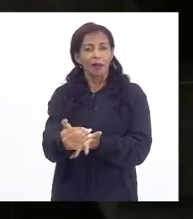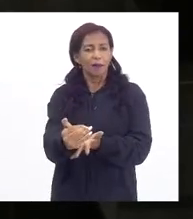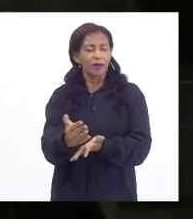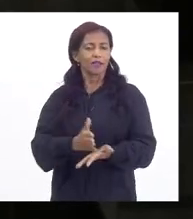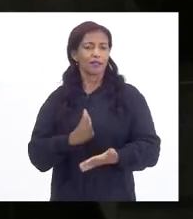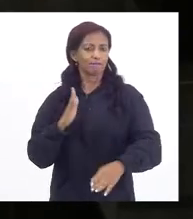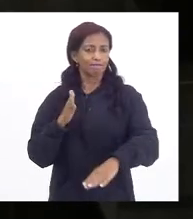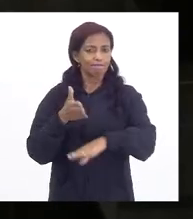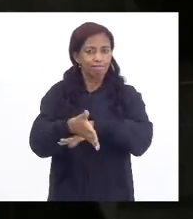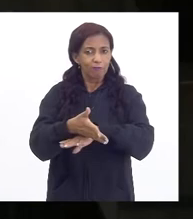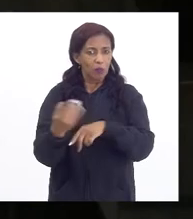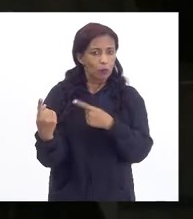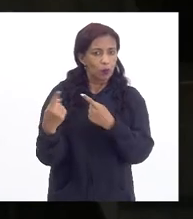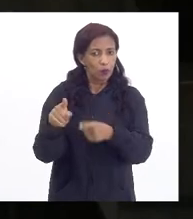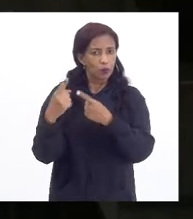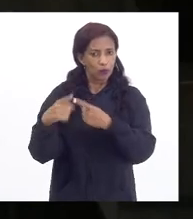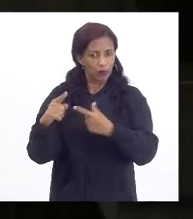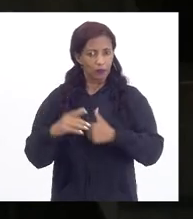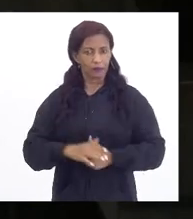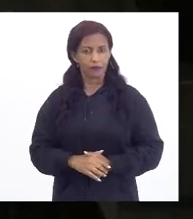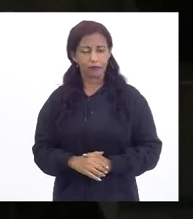intervenção provocada